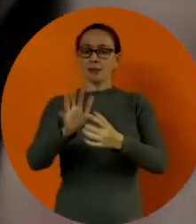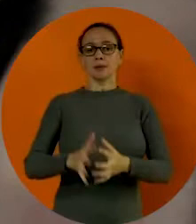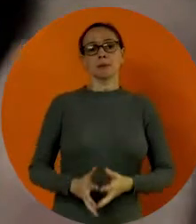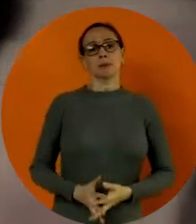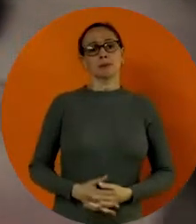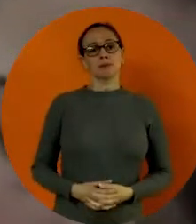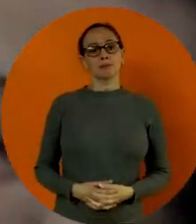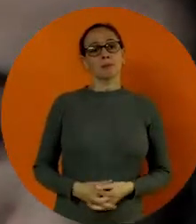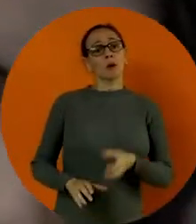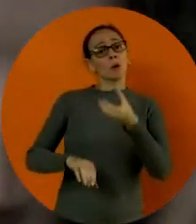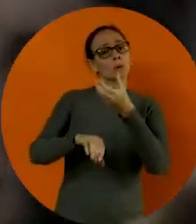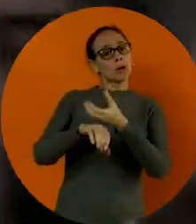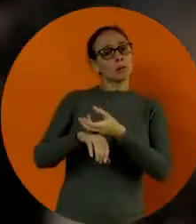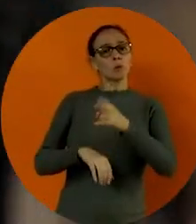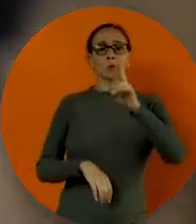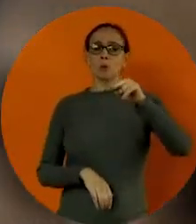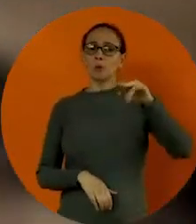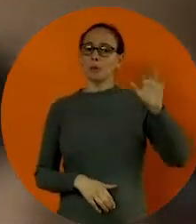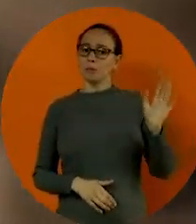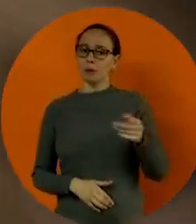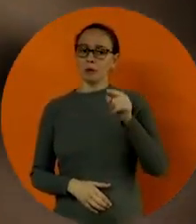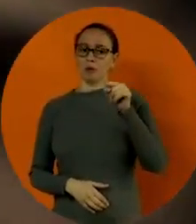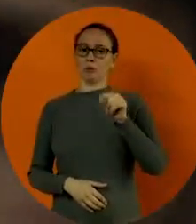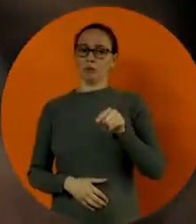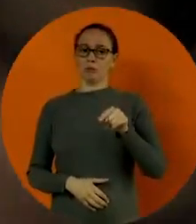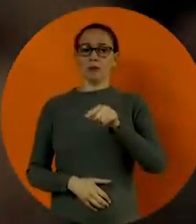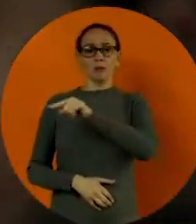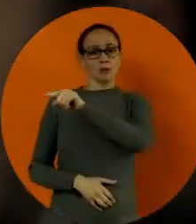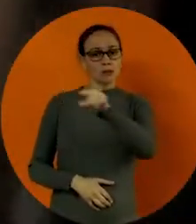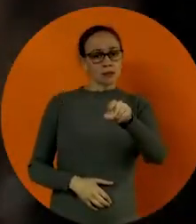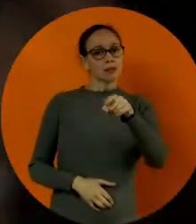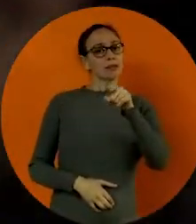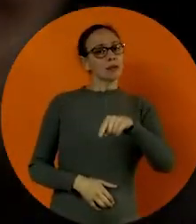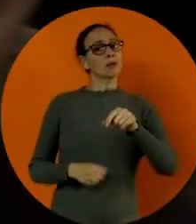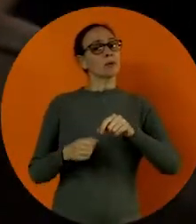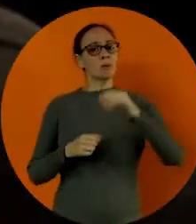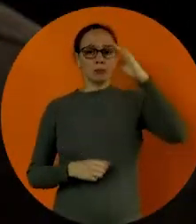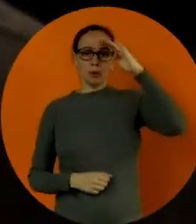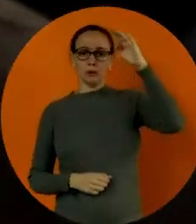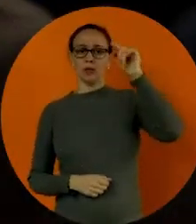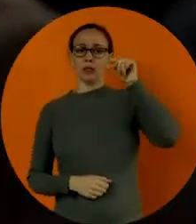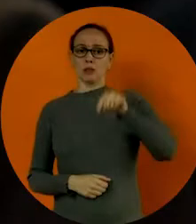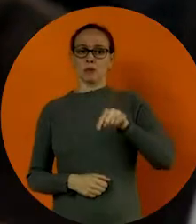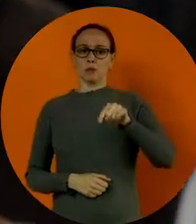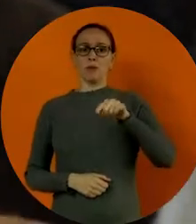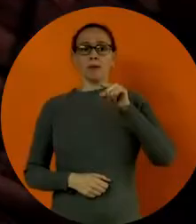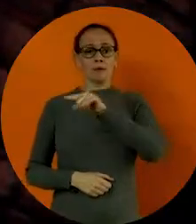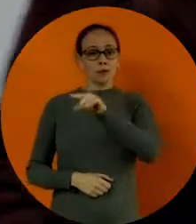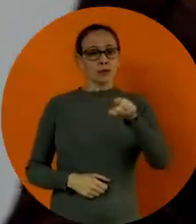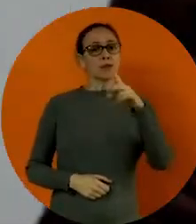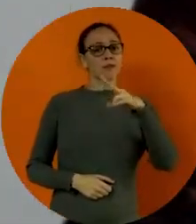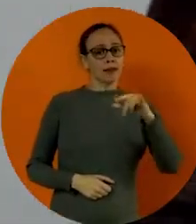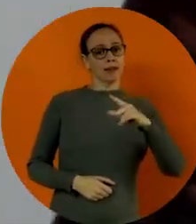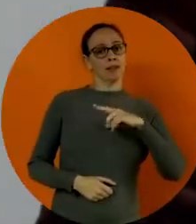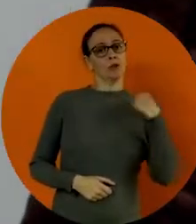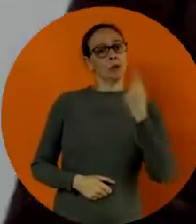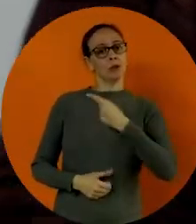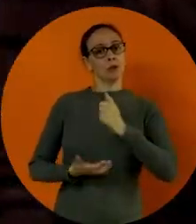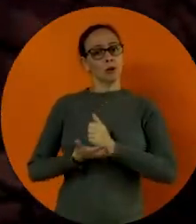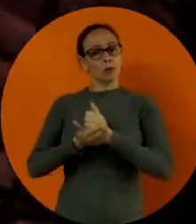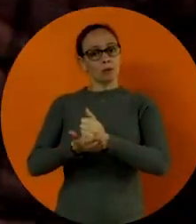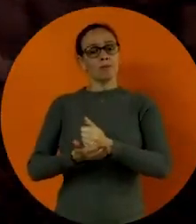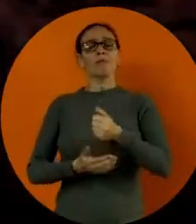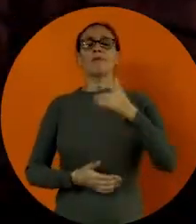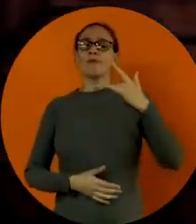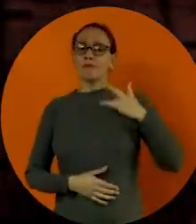vocês estão apresentando. A UGAP nunca passou por isso e vocês estão sendo os protagonistas disso, e vocês vão ser nosso apoio. Vale a pena doar a